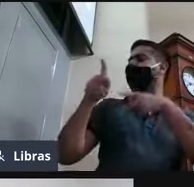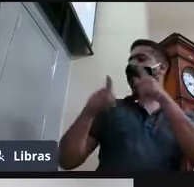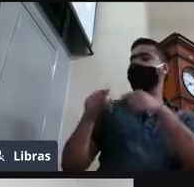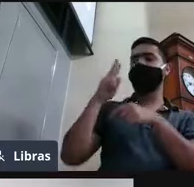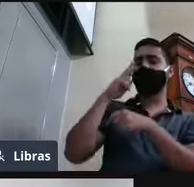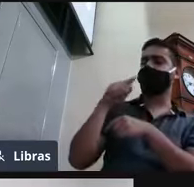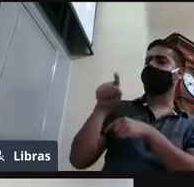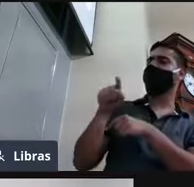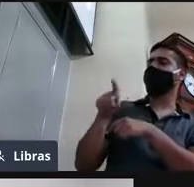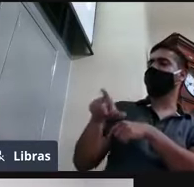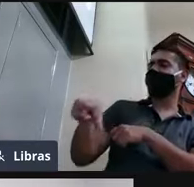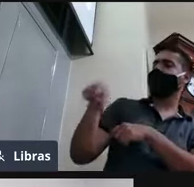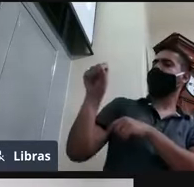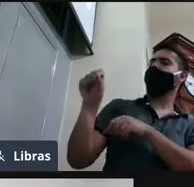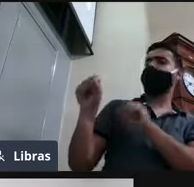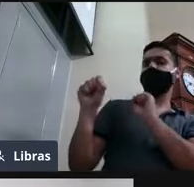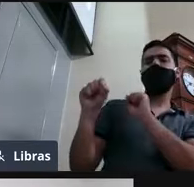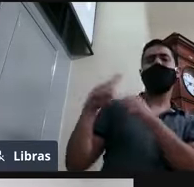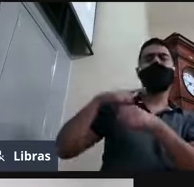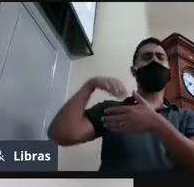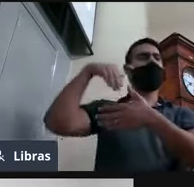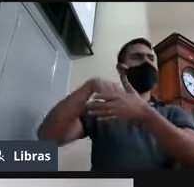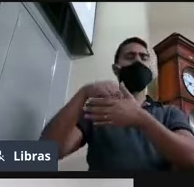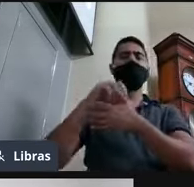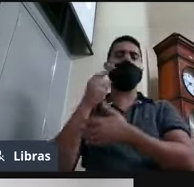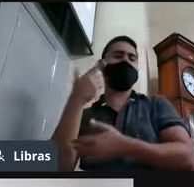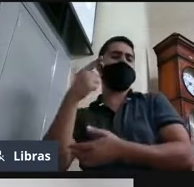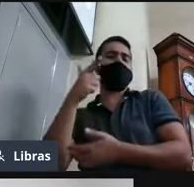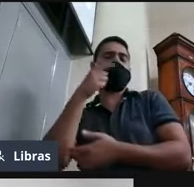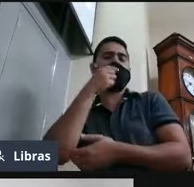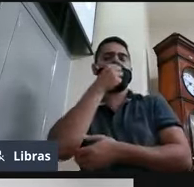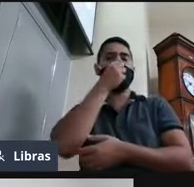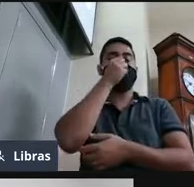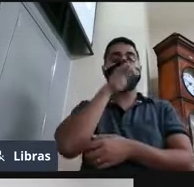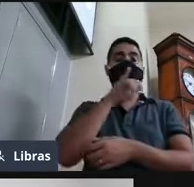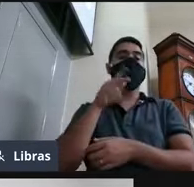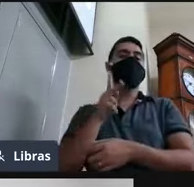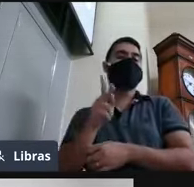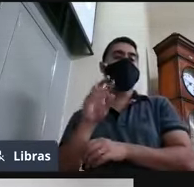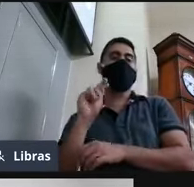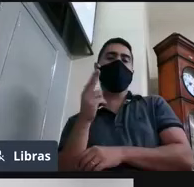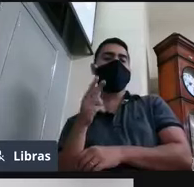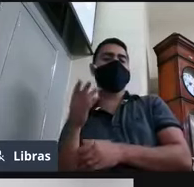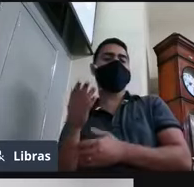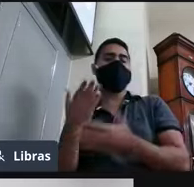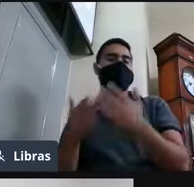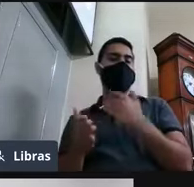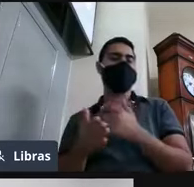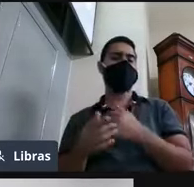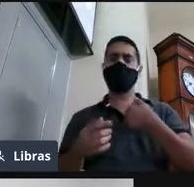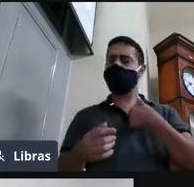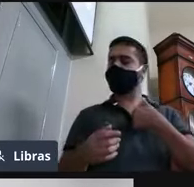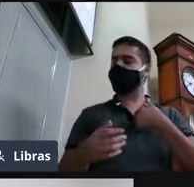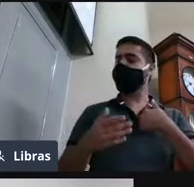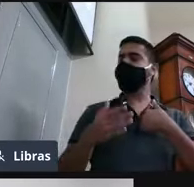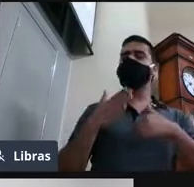que vai escolher se merecemos ou não o voto, se merecemos ou não estar aqui de novo. Então, com muita